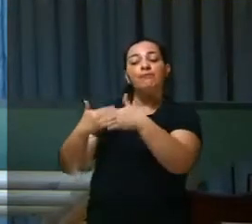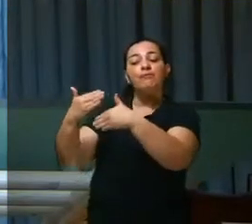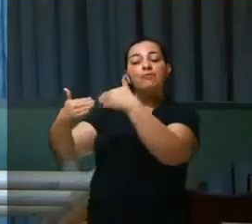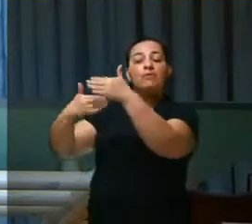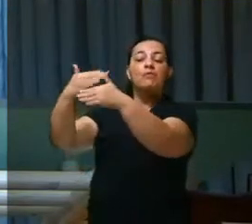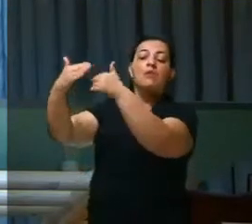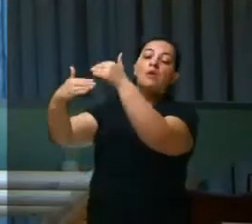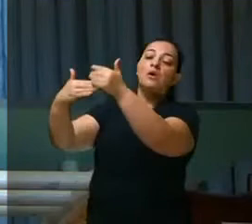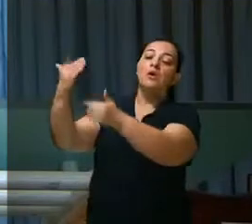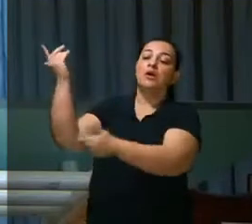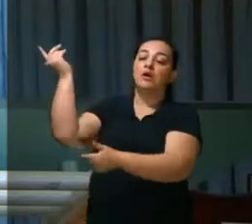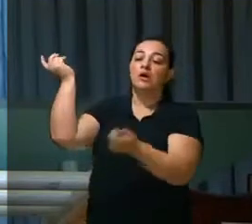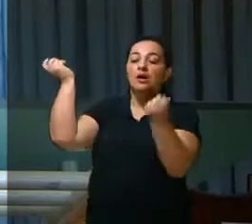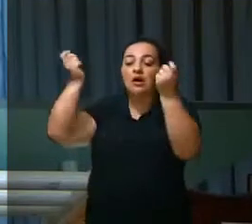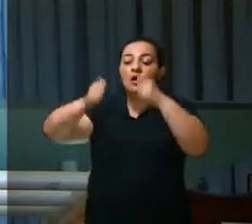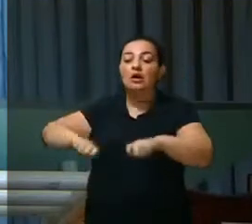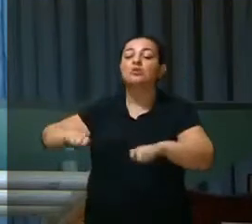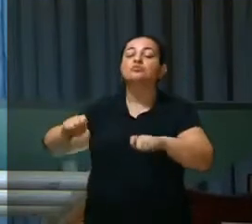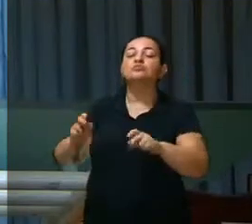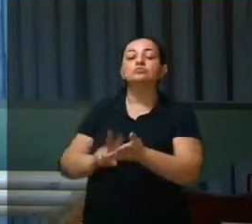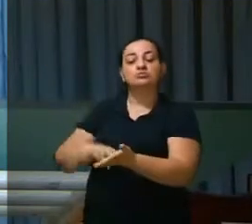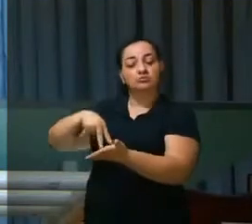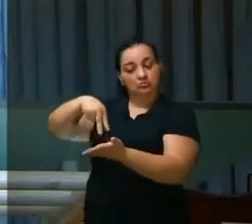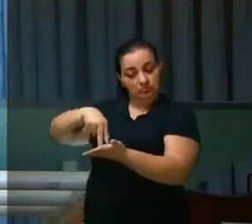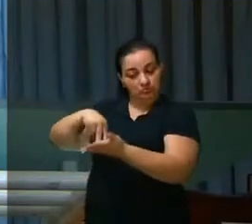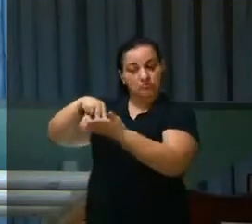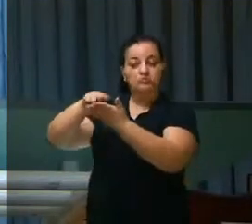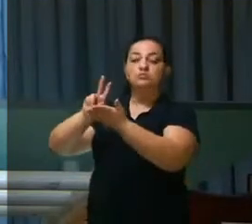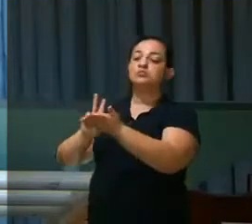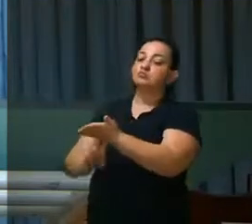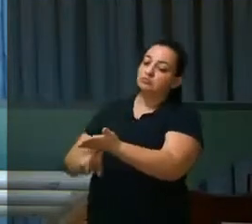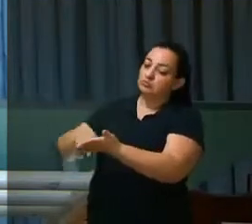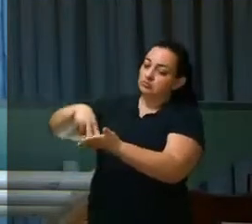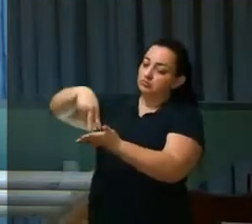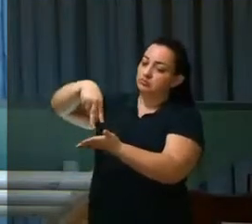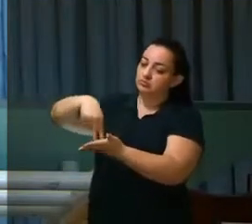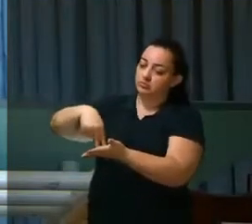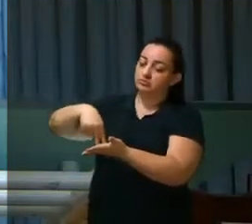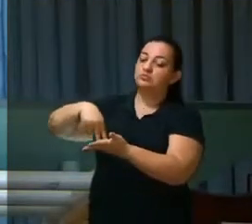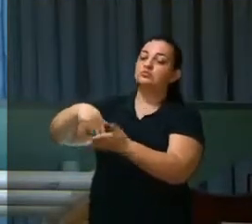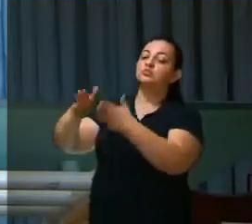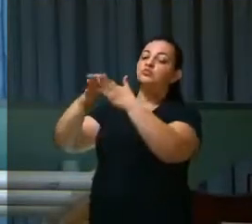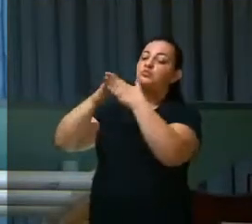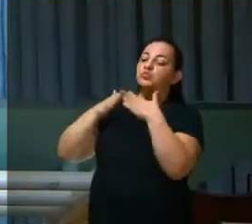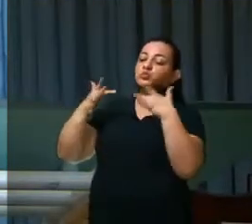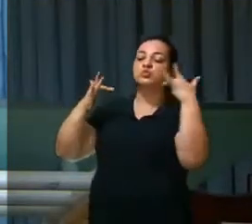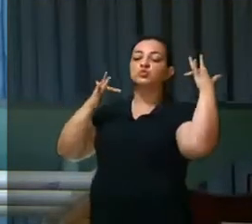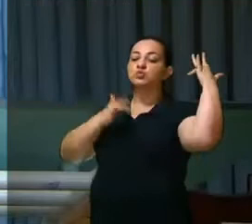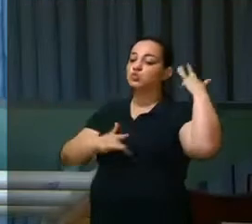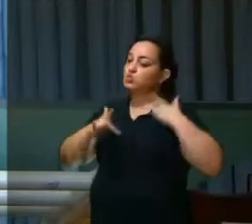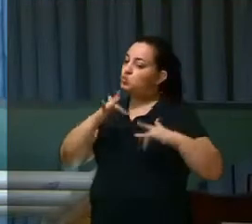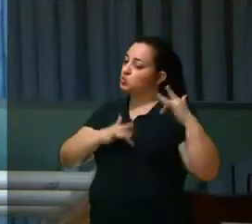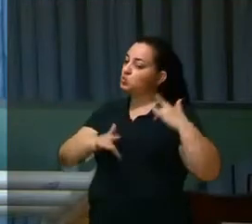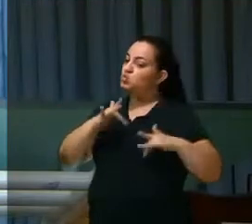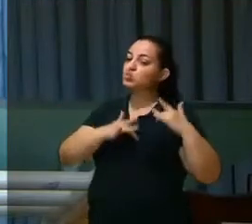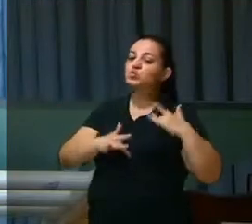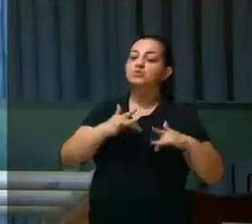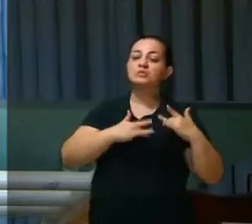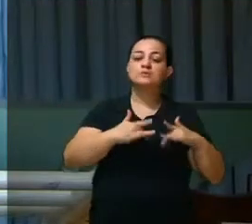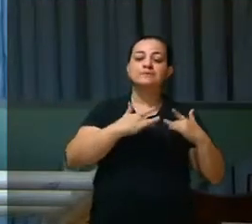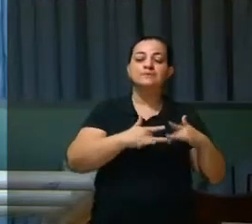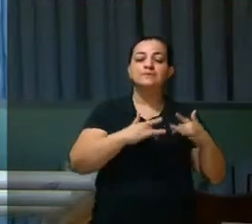da caminhada ele iria se posicionar se posicionando pedindo por misericórdia